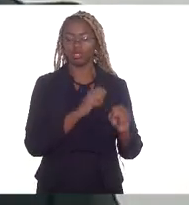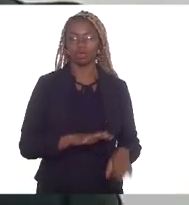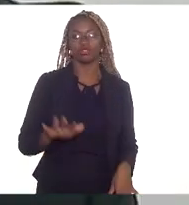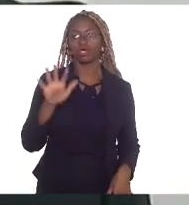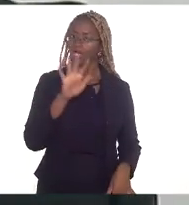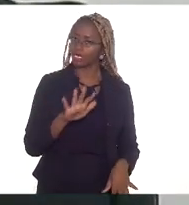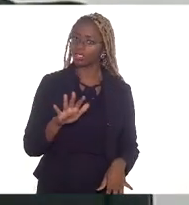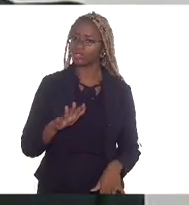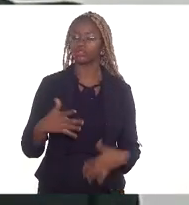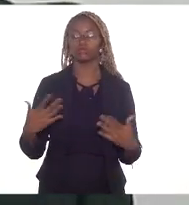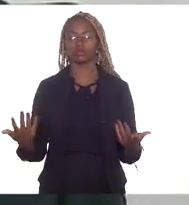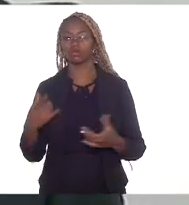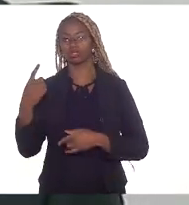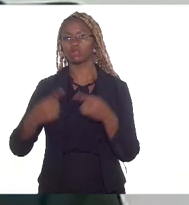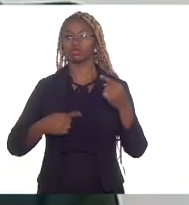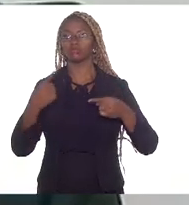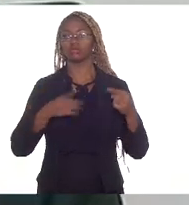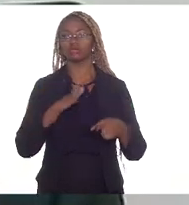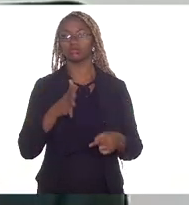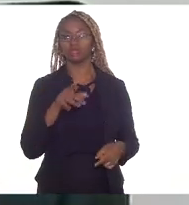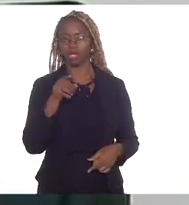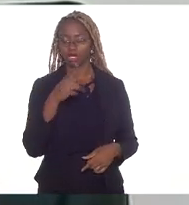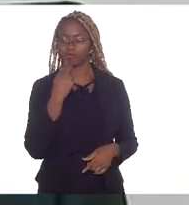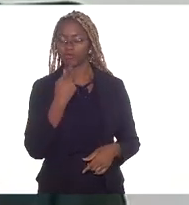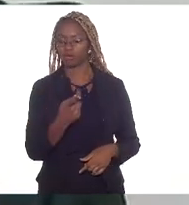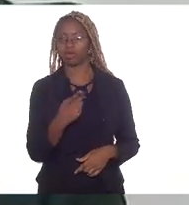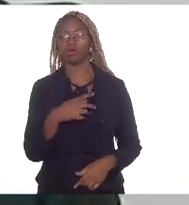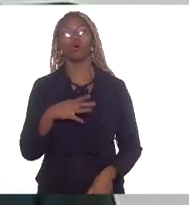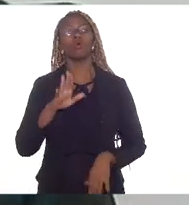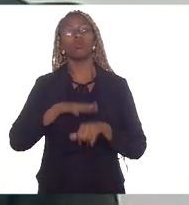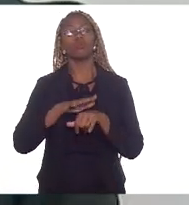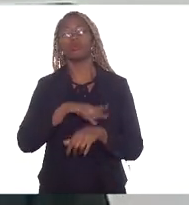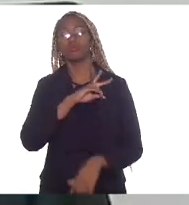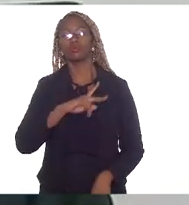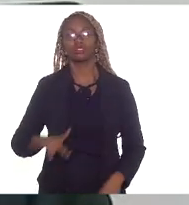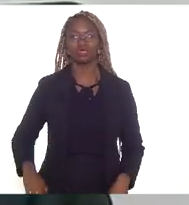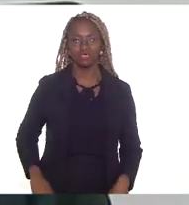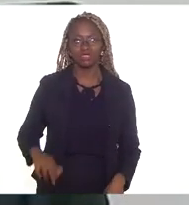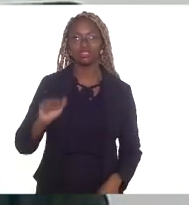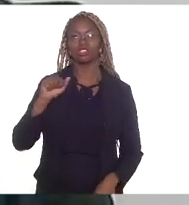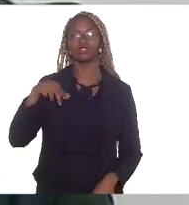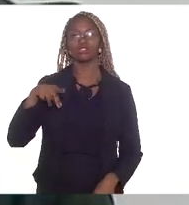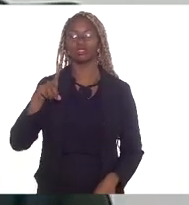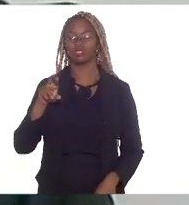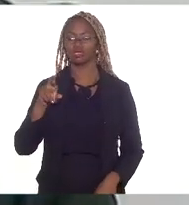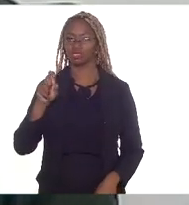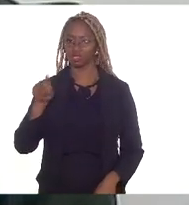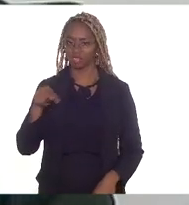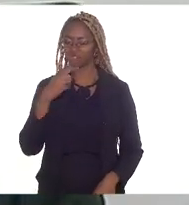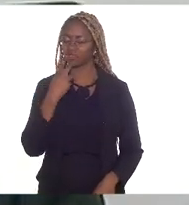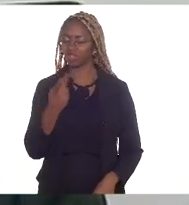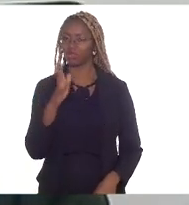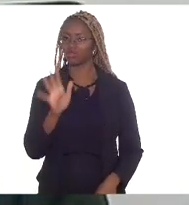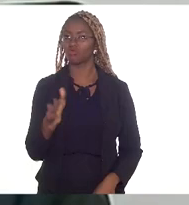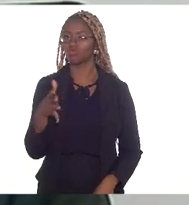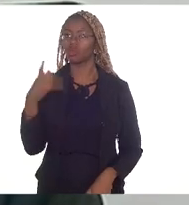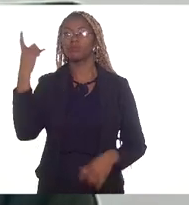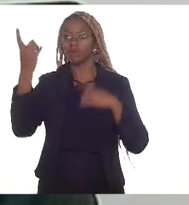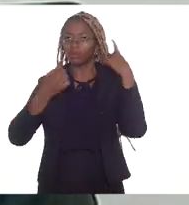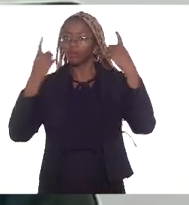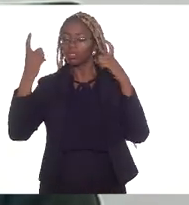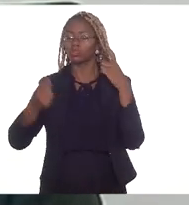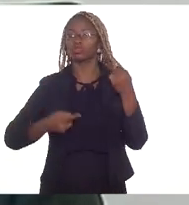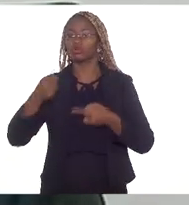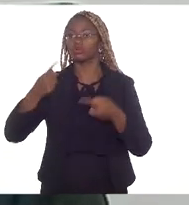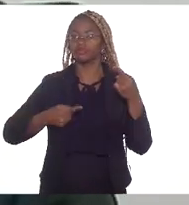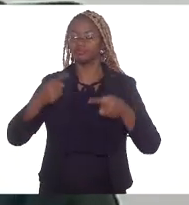já debatemos sobre isso, o próprio presidente André Siciliano levantou essa questão e a preocupação de que seja debatido